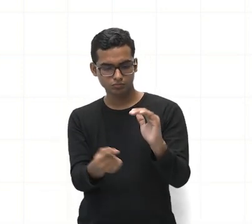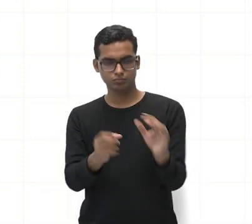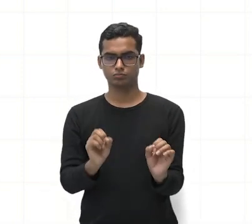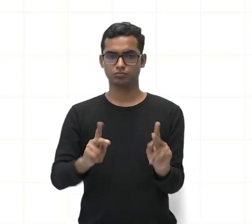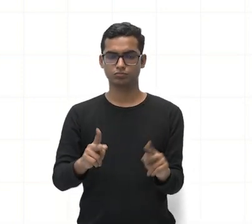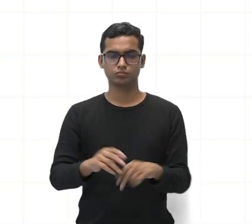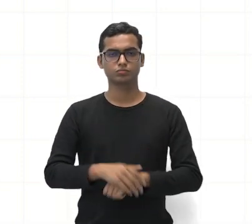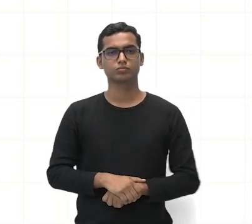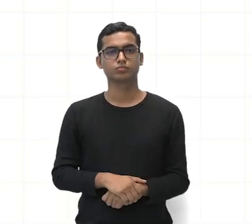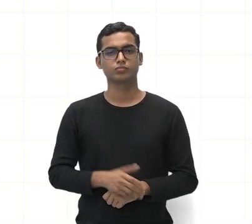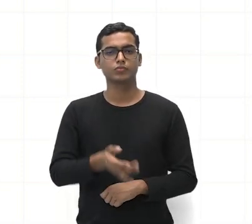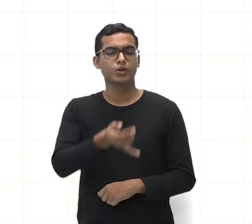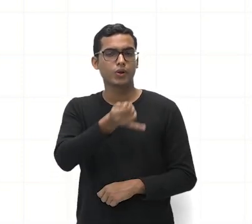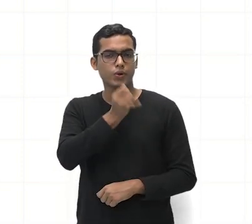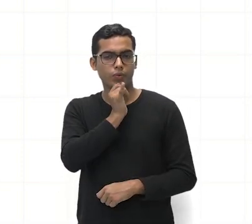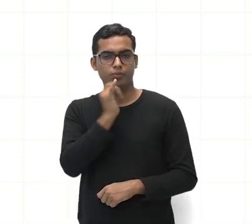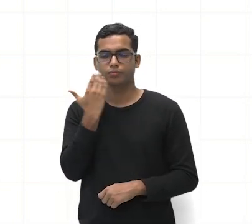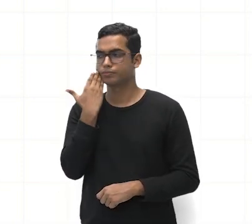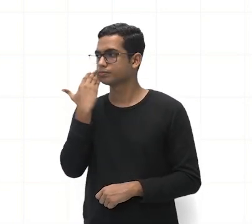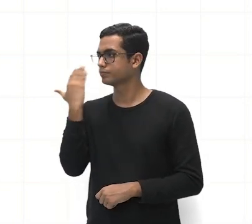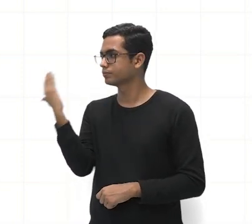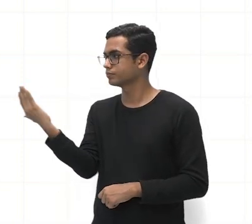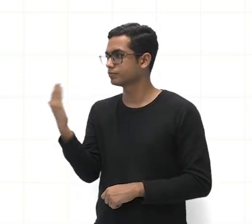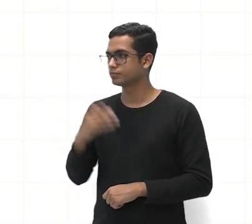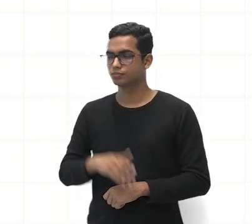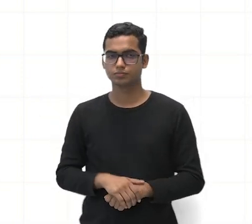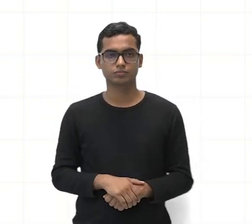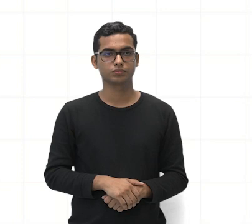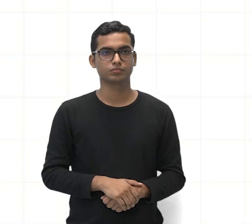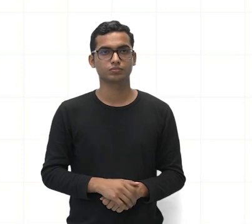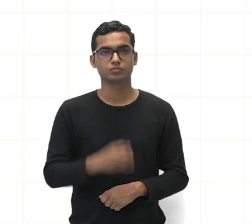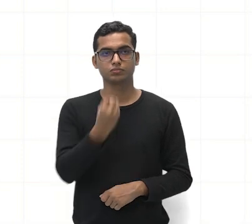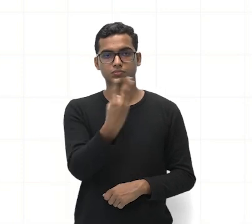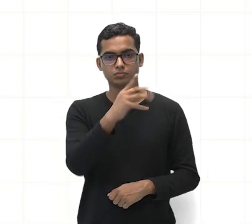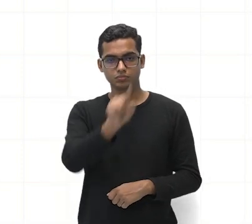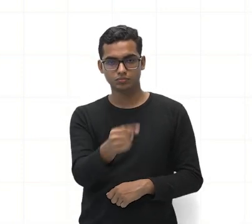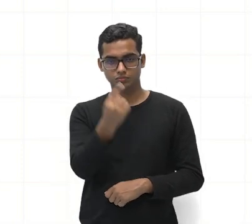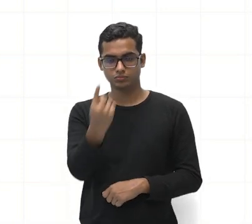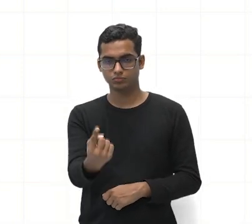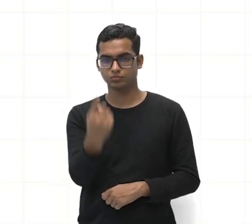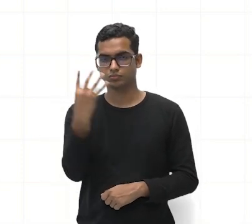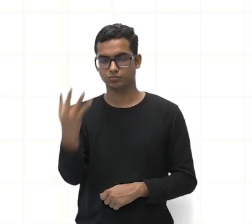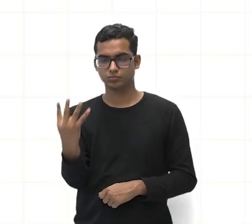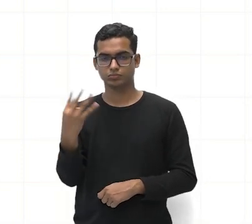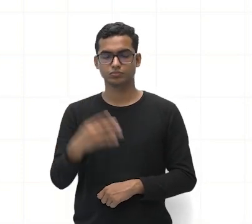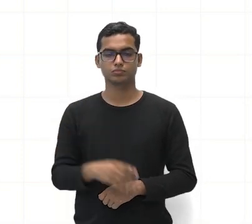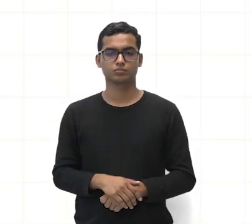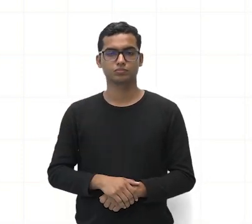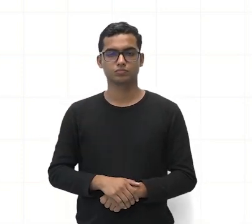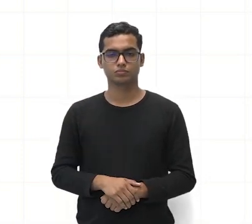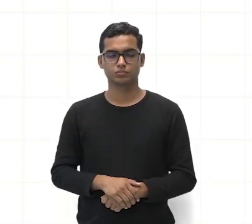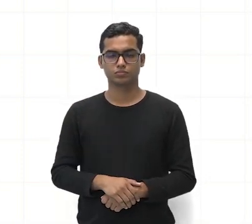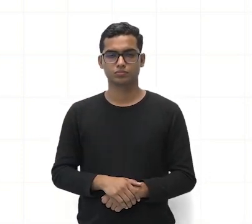Então, no nosso exemplo, nós temos aqui, ó, 3,14, o professor vai colocar aqui, ó,